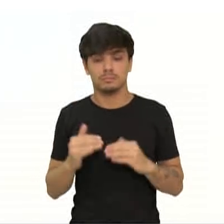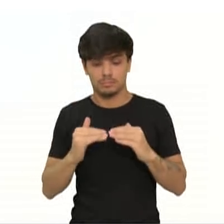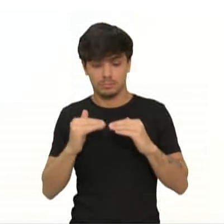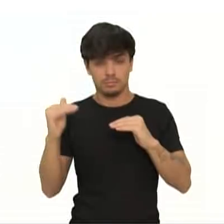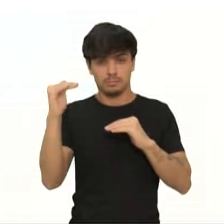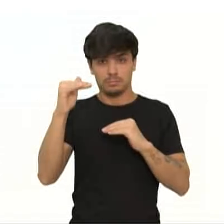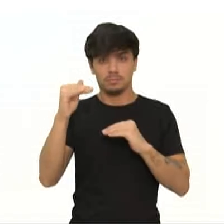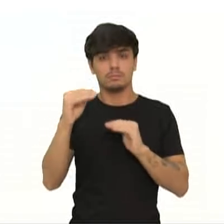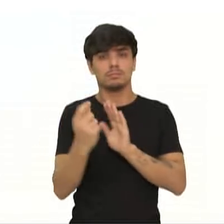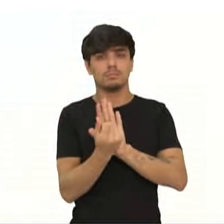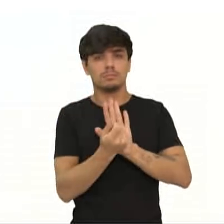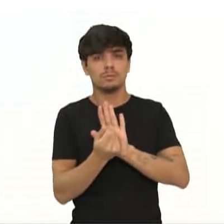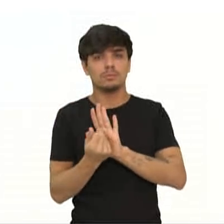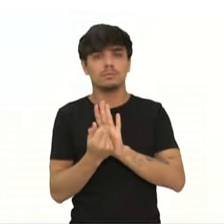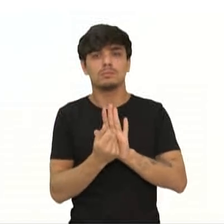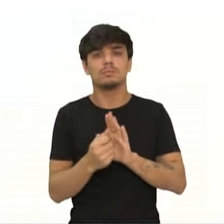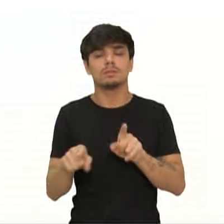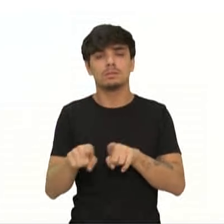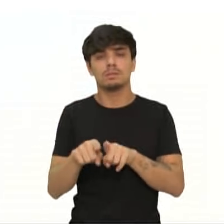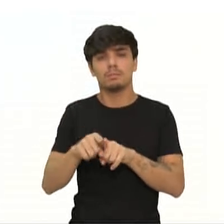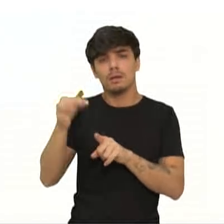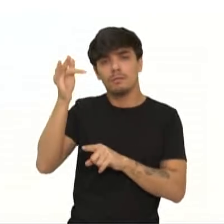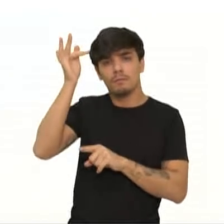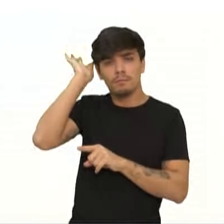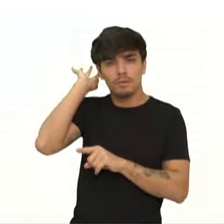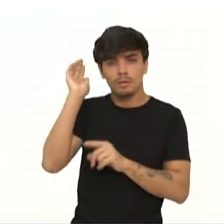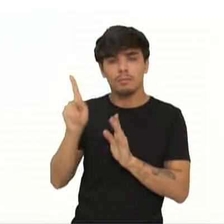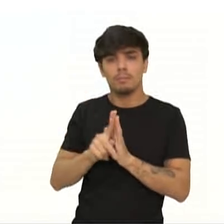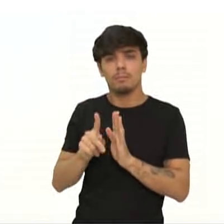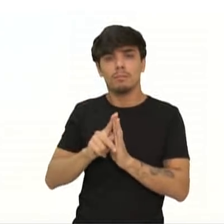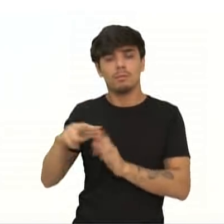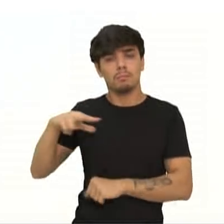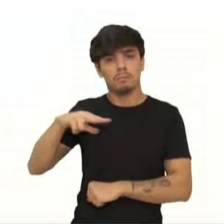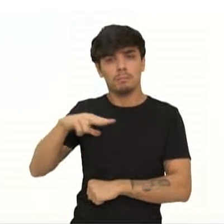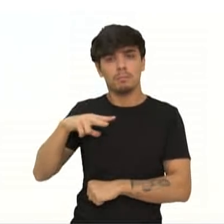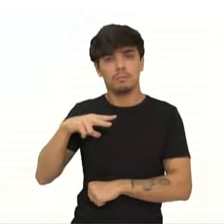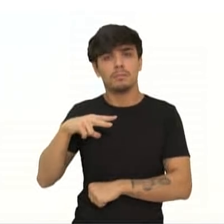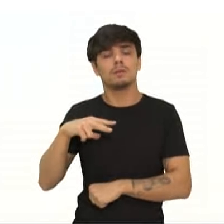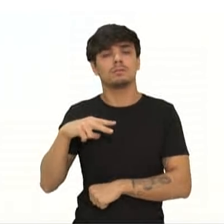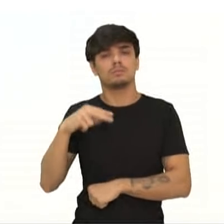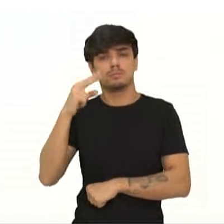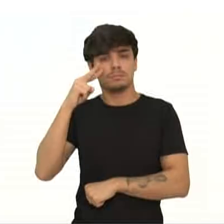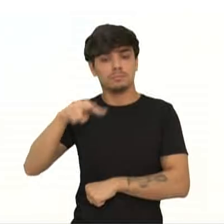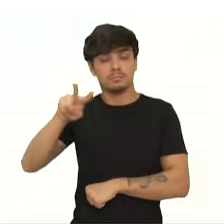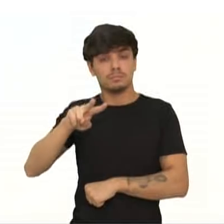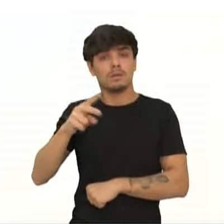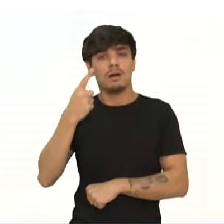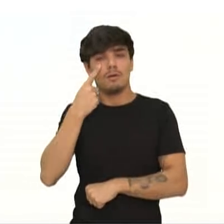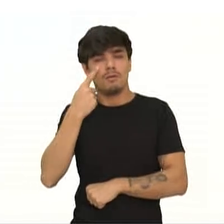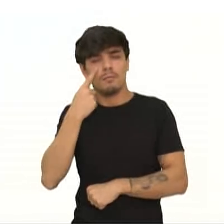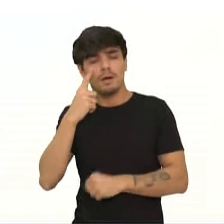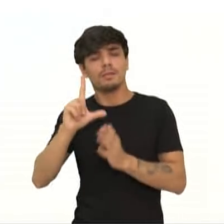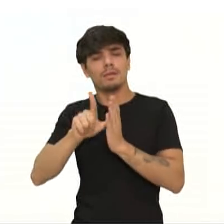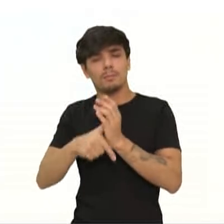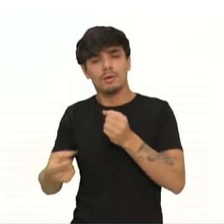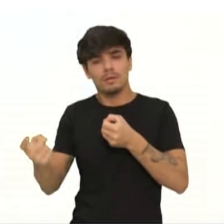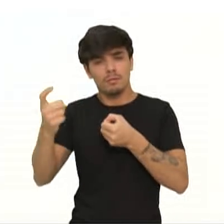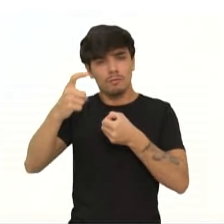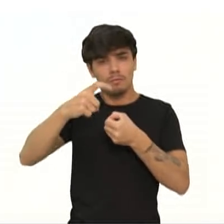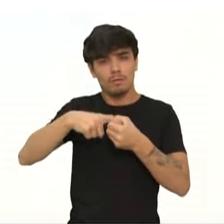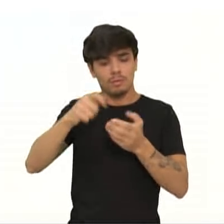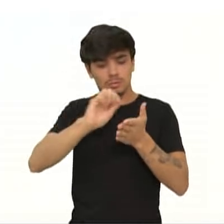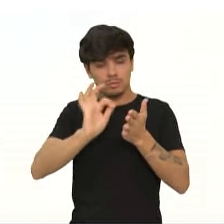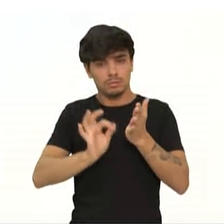feudal pela eliminação de todos os seus privilégios fiscais. Então, vamos lá? Daqui a pouquinho a prof volta e corrige com vocês.